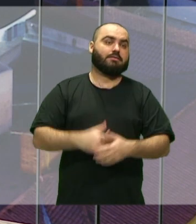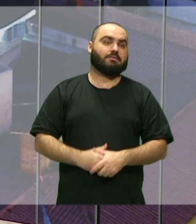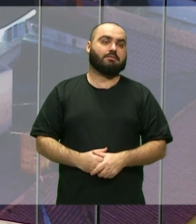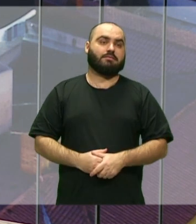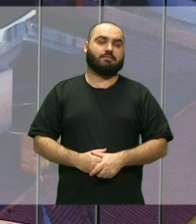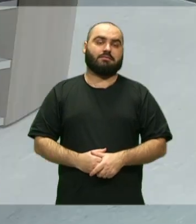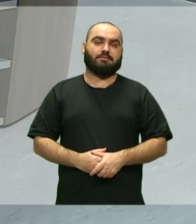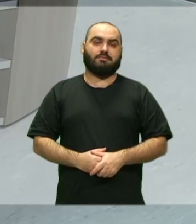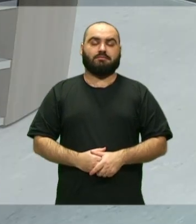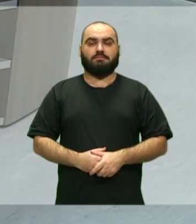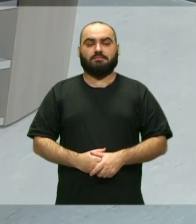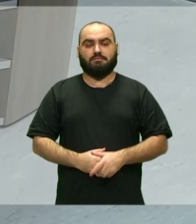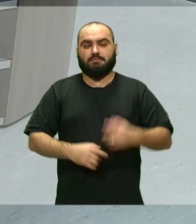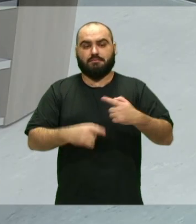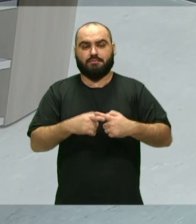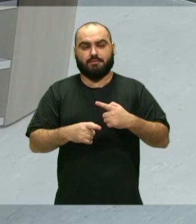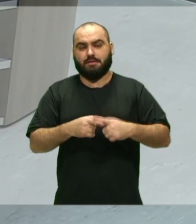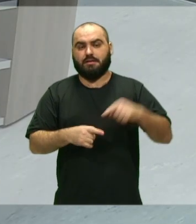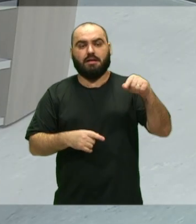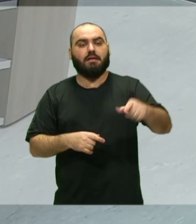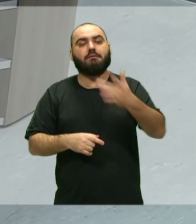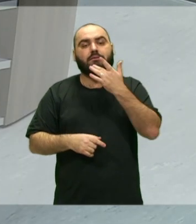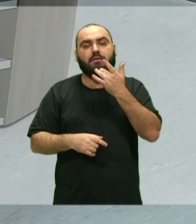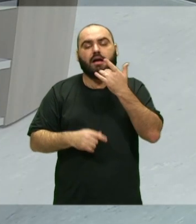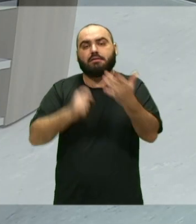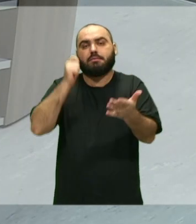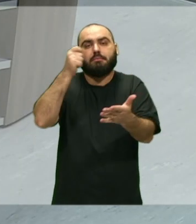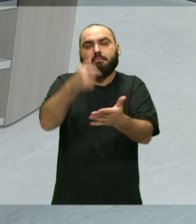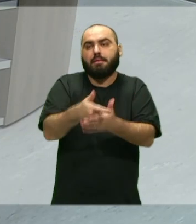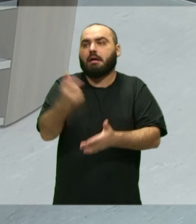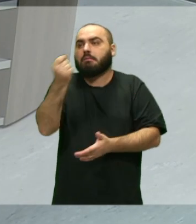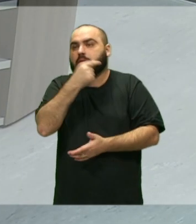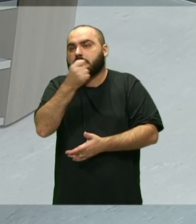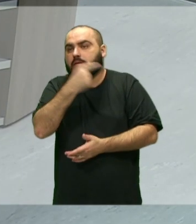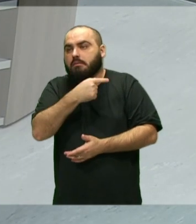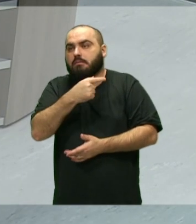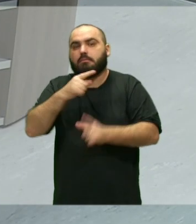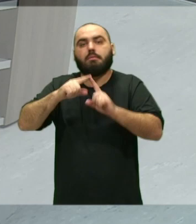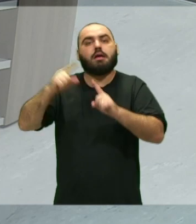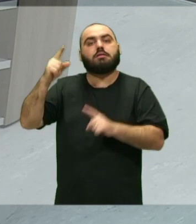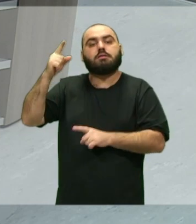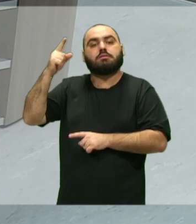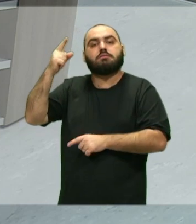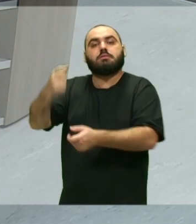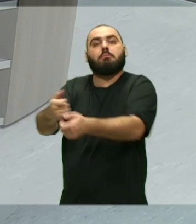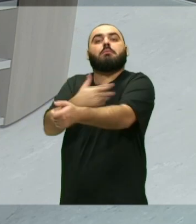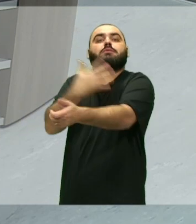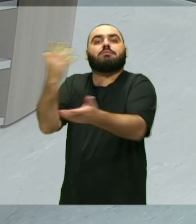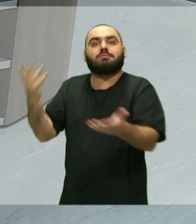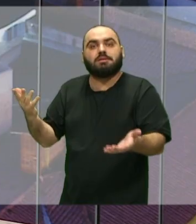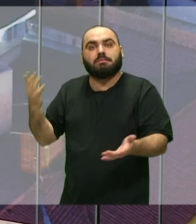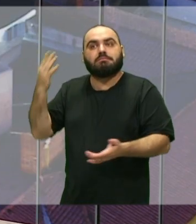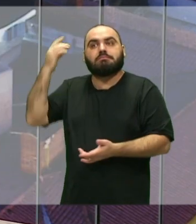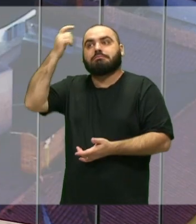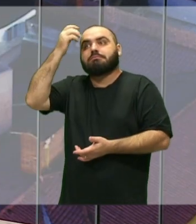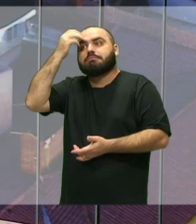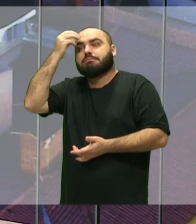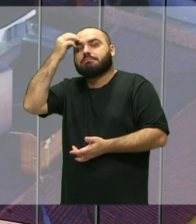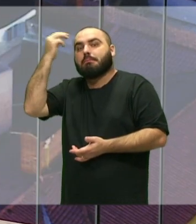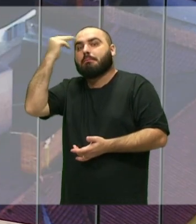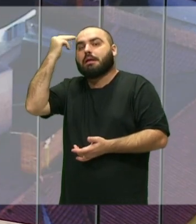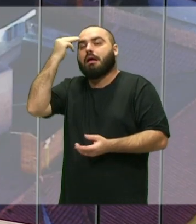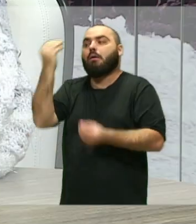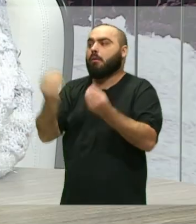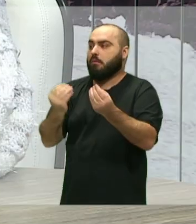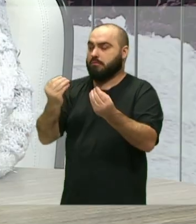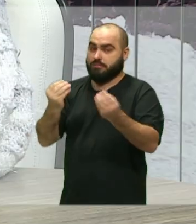né, que para eles é fácil pagar medicamento, internação, mas e o nosso emocional? É complicado, é uma situação complicada. Não, e não